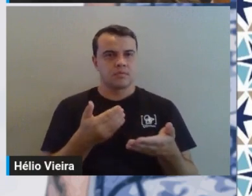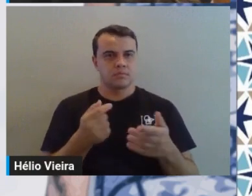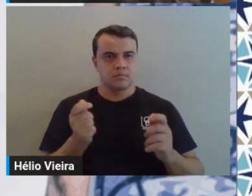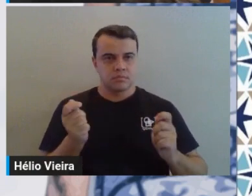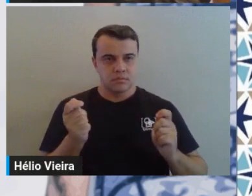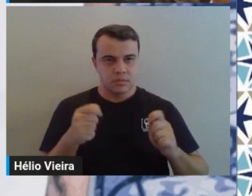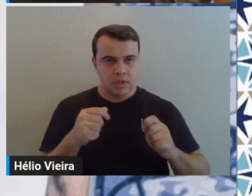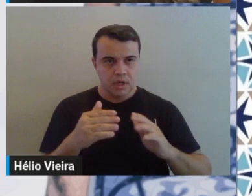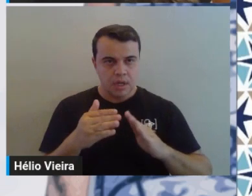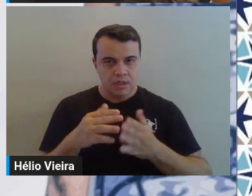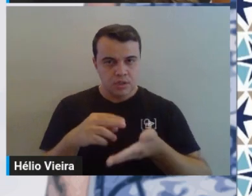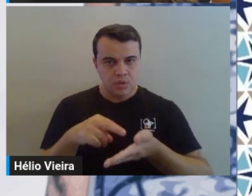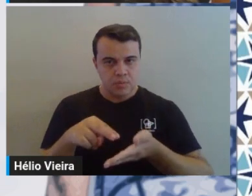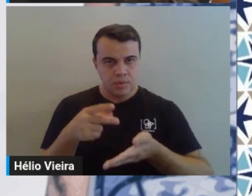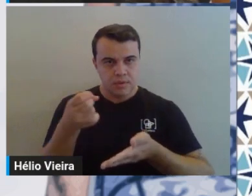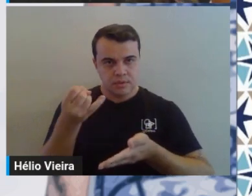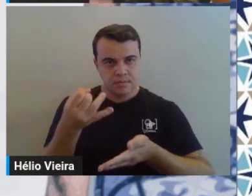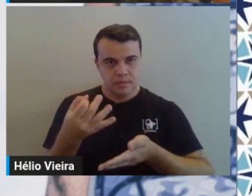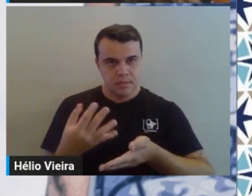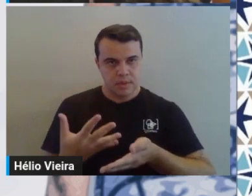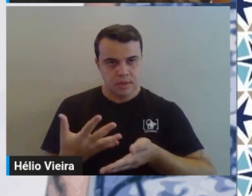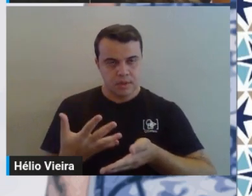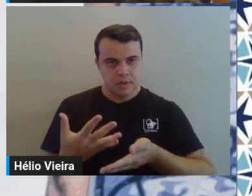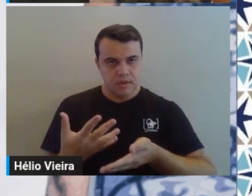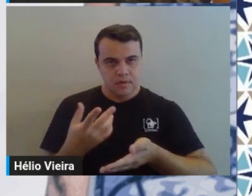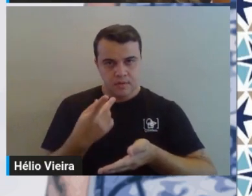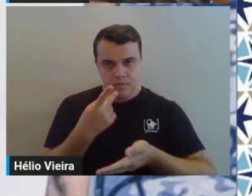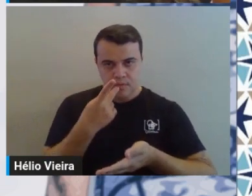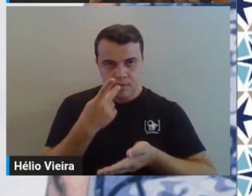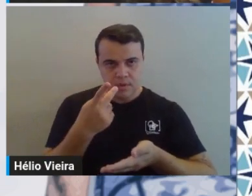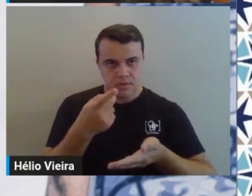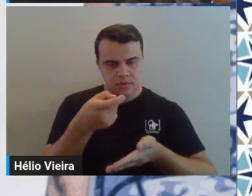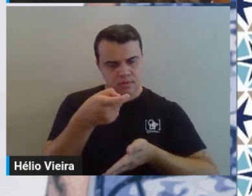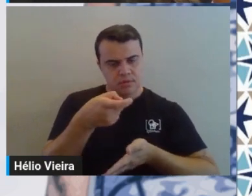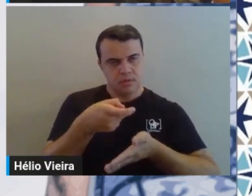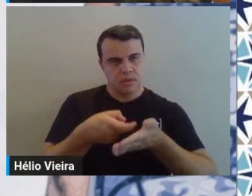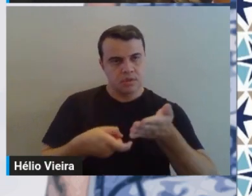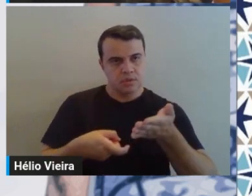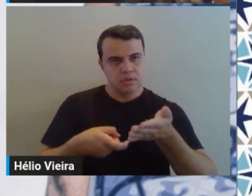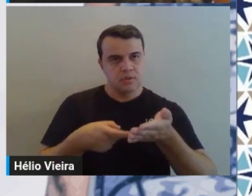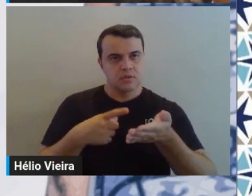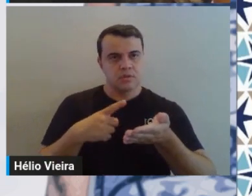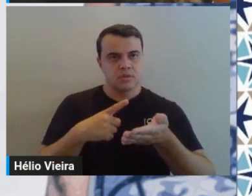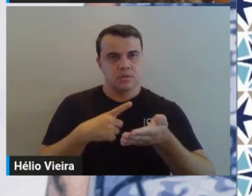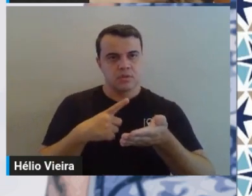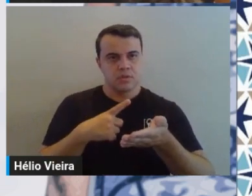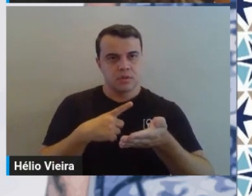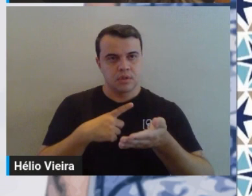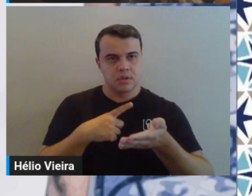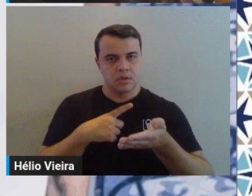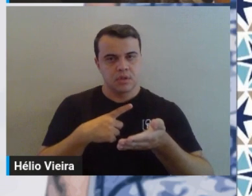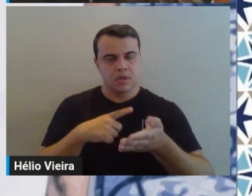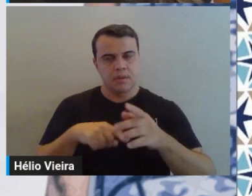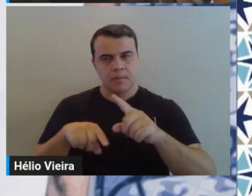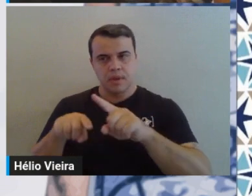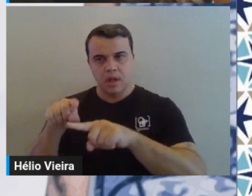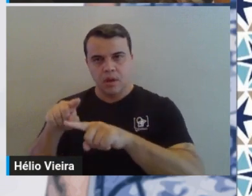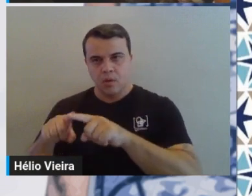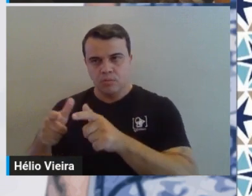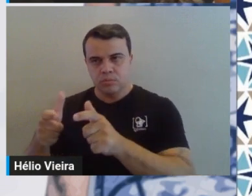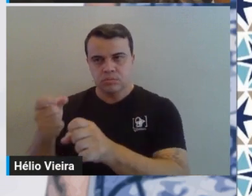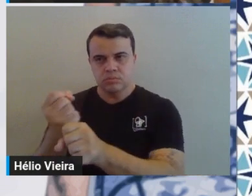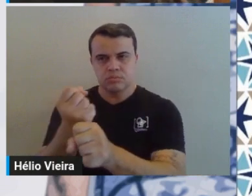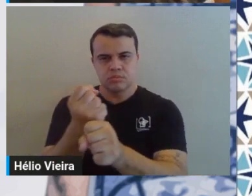publicação da Casa do Bahia, que fala de textos que falam sobre os equipamentos e